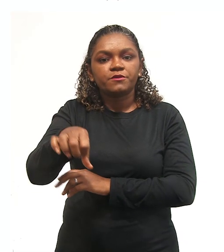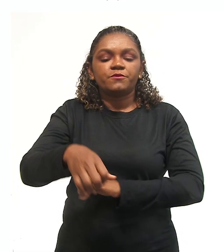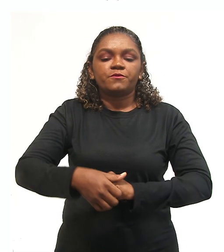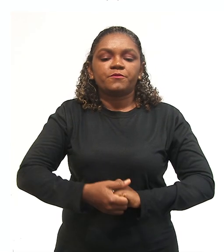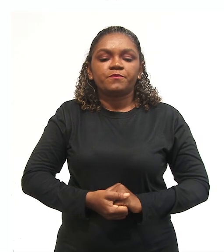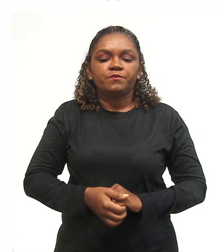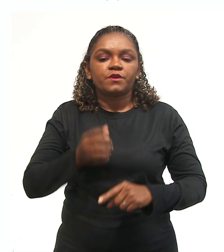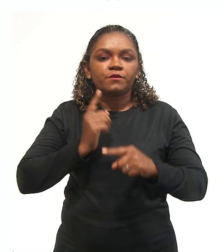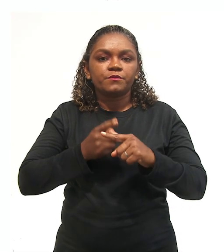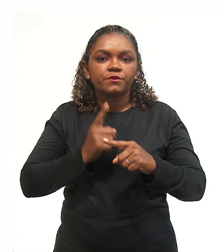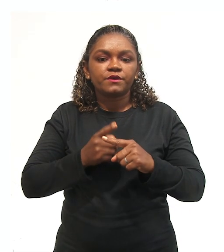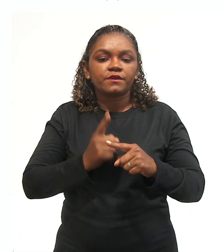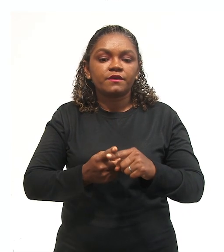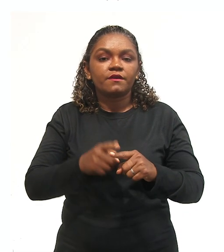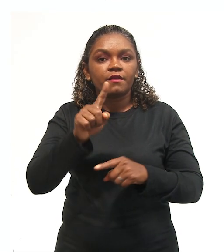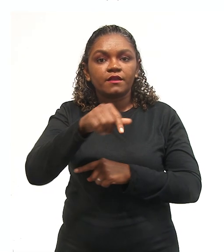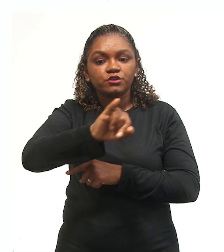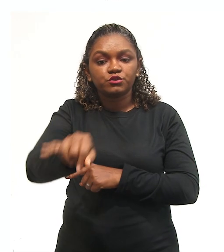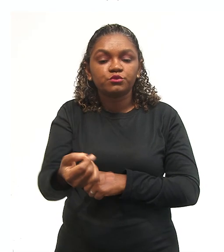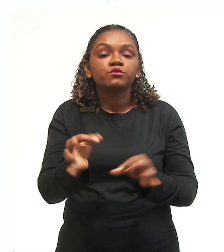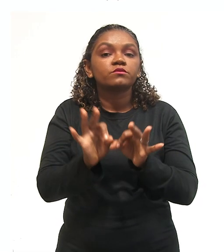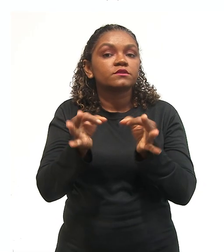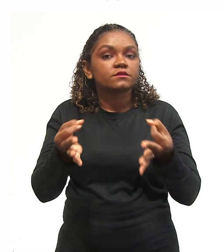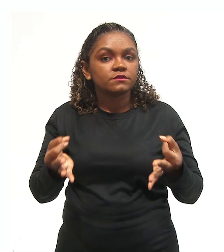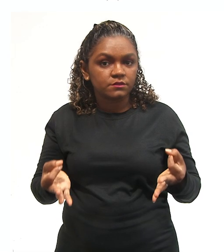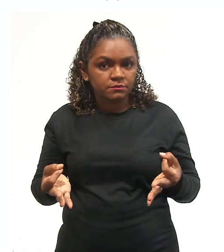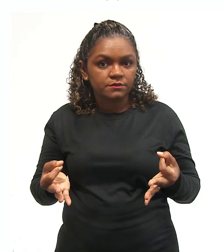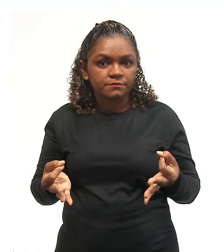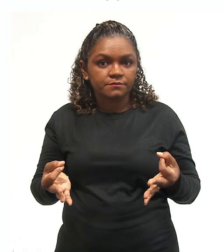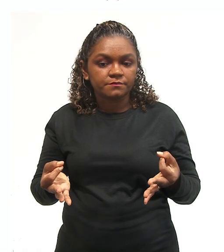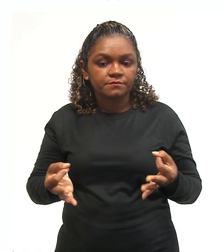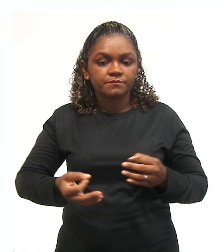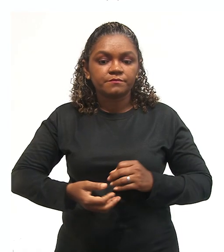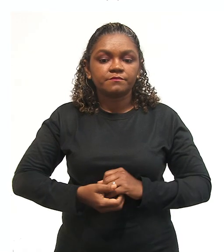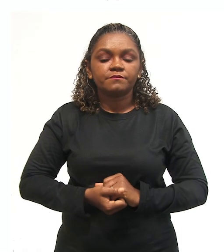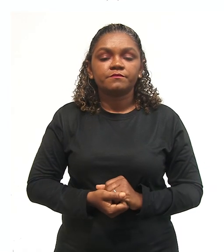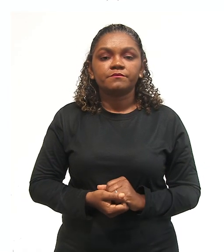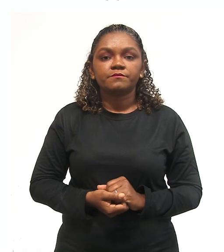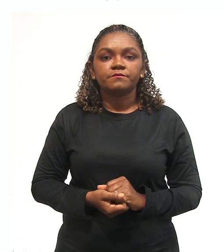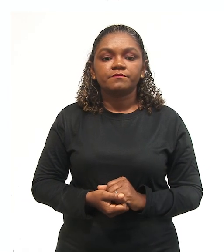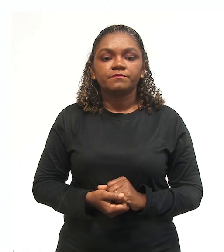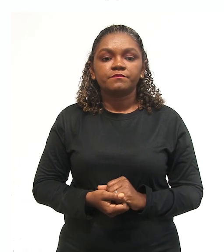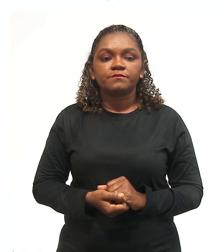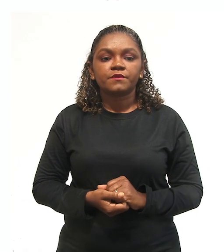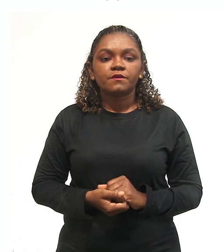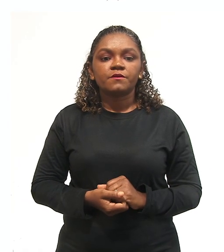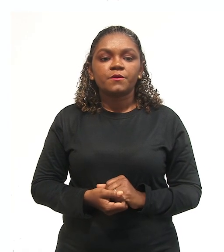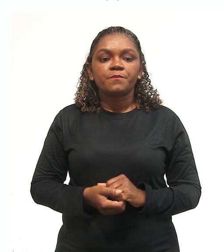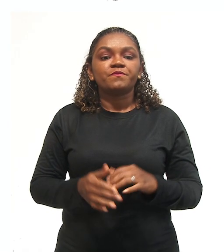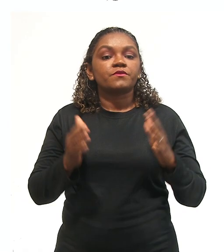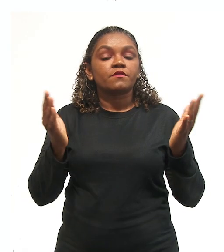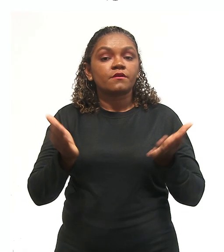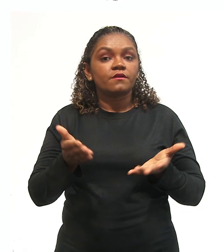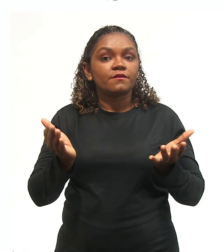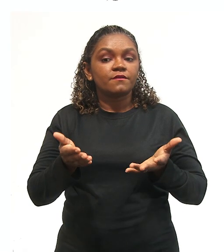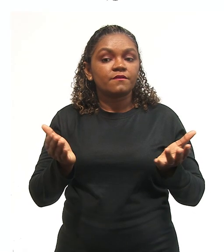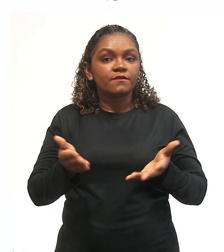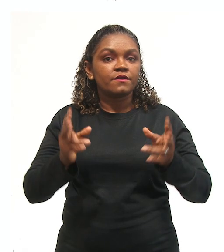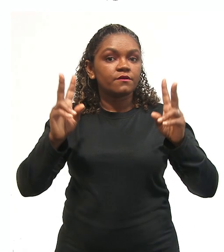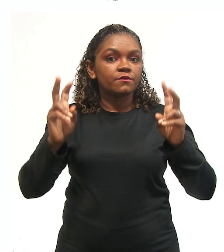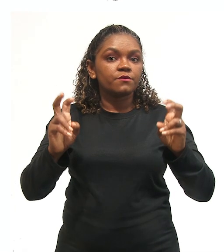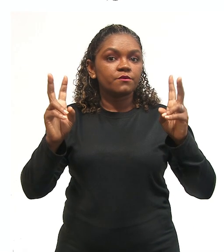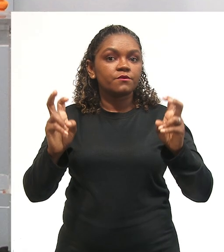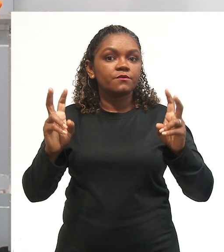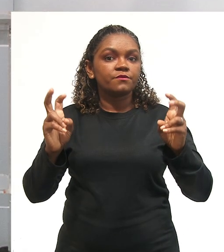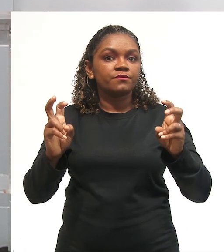5, né? E somado com os 4 anos de juro, então, no total, o montante foi 9.000. E vamos